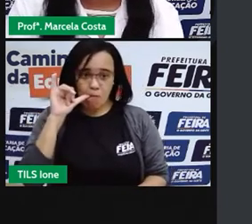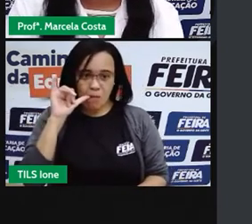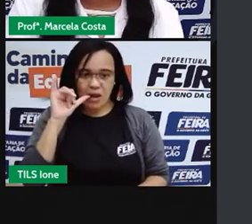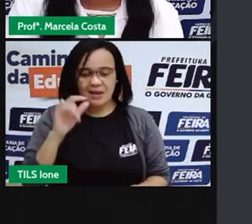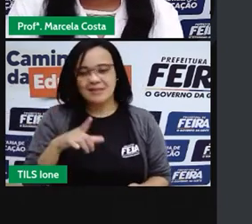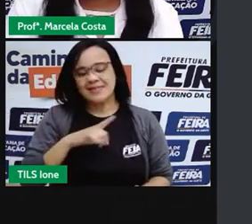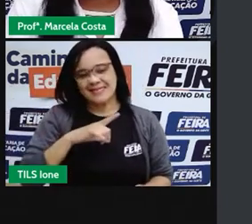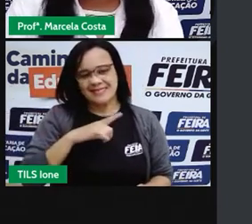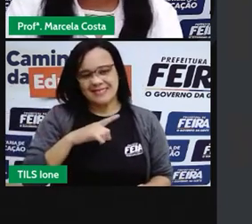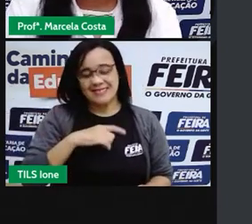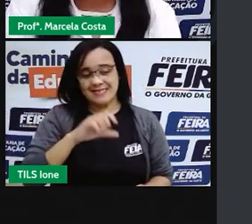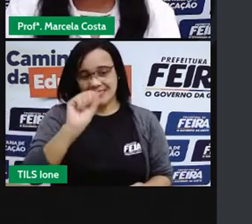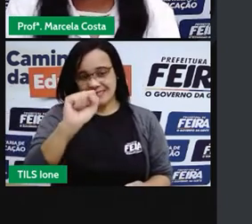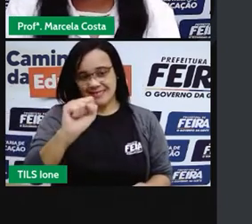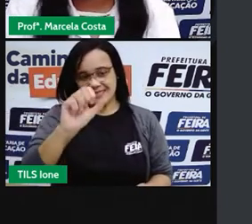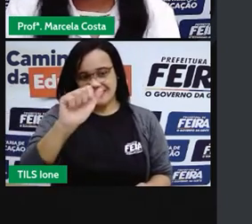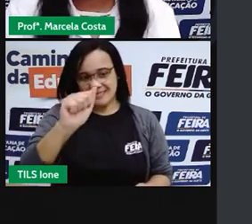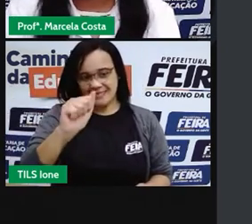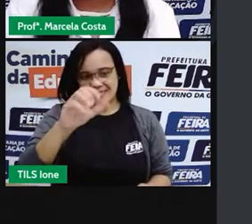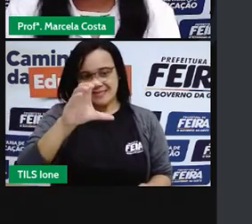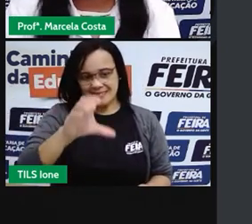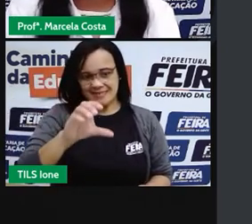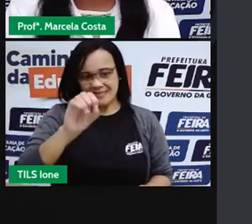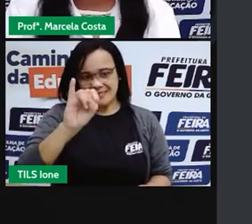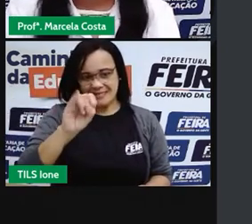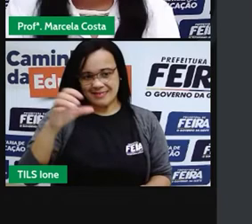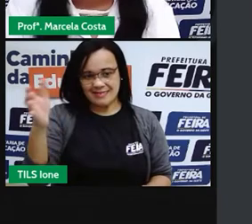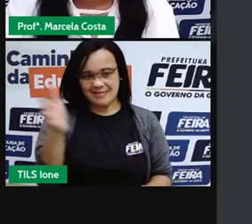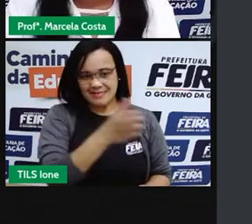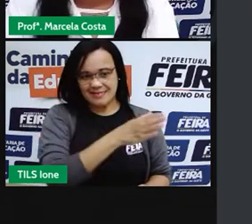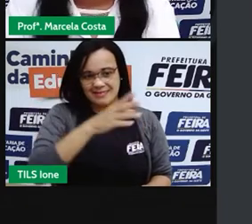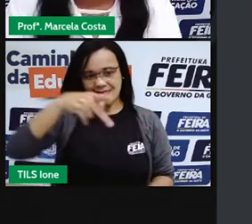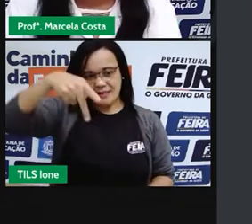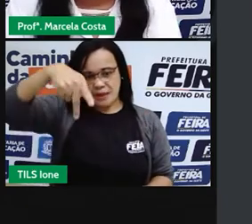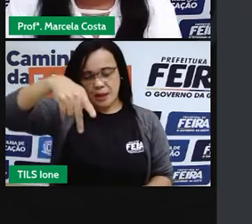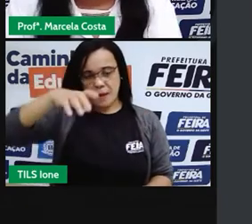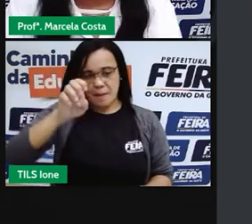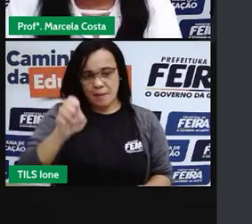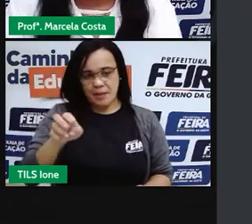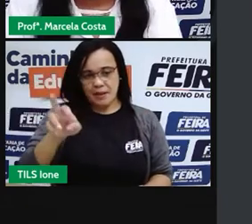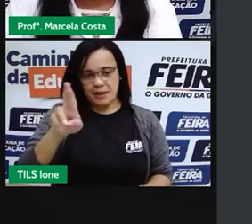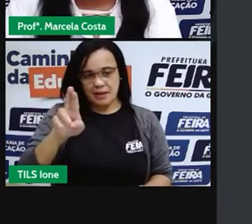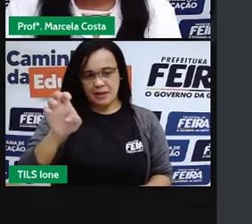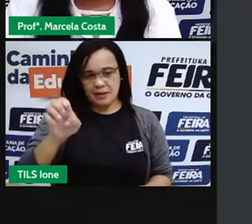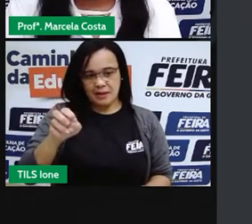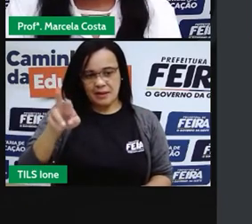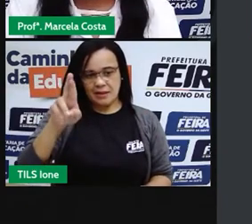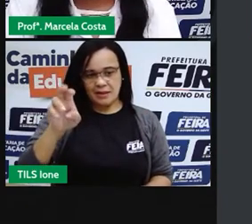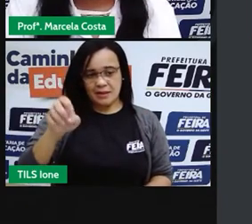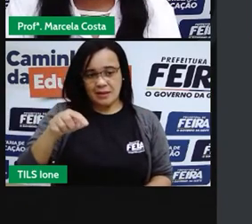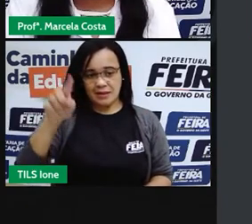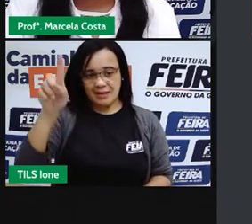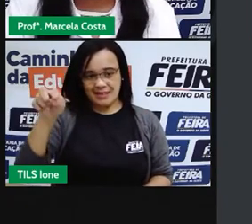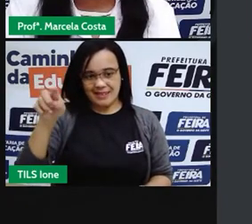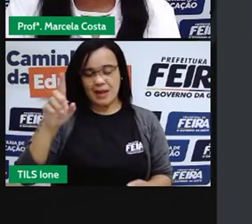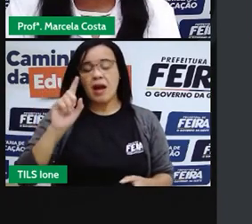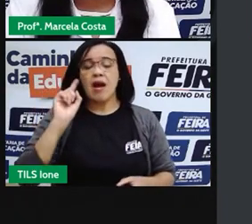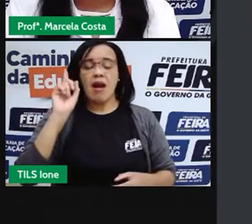Como eu falei para vocês, essa é uma lenda do folclore brasileiro.